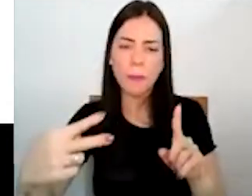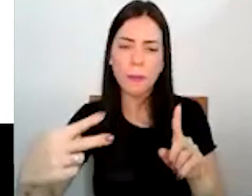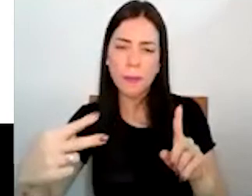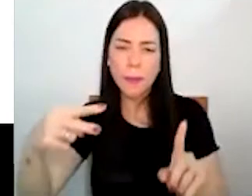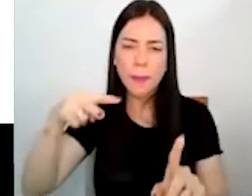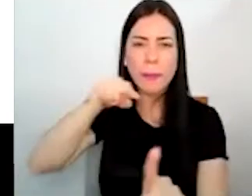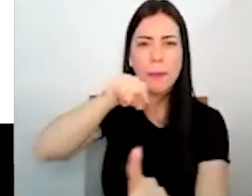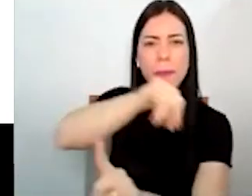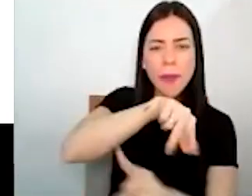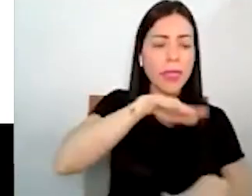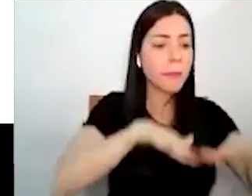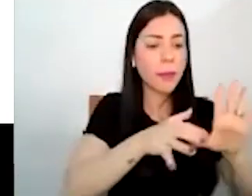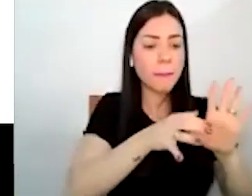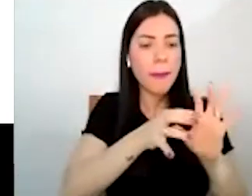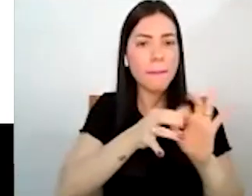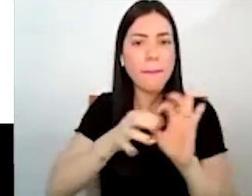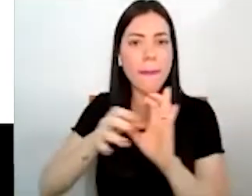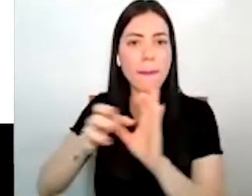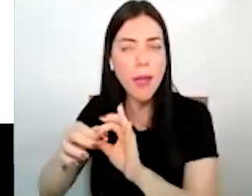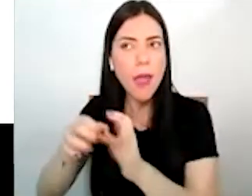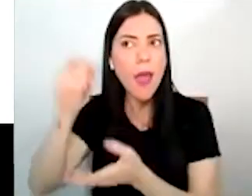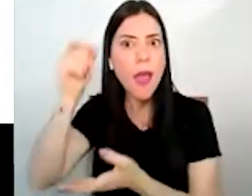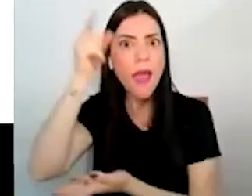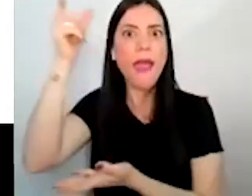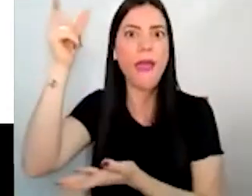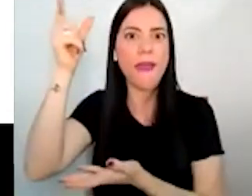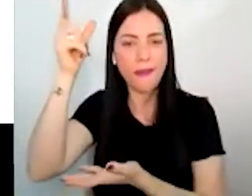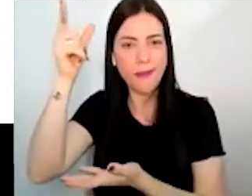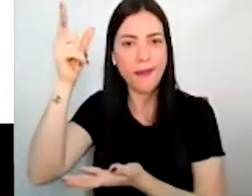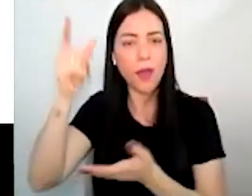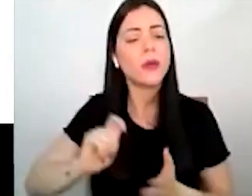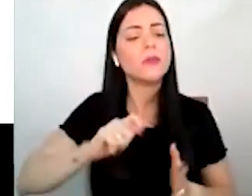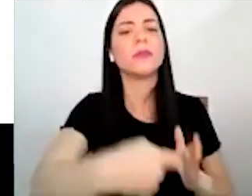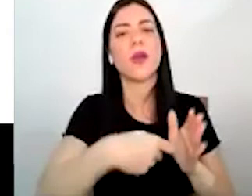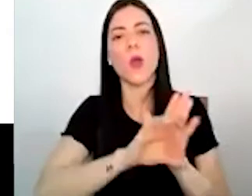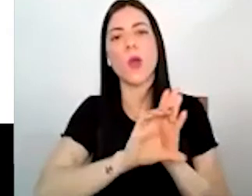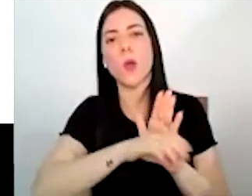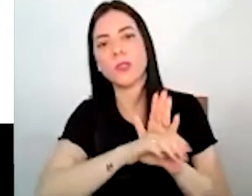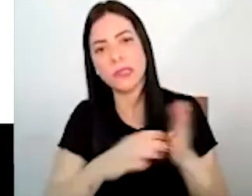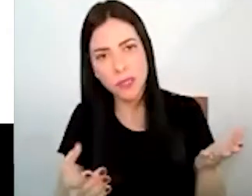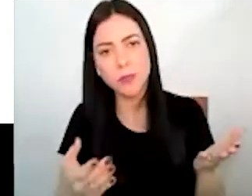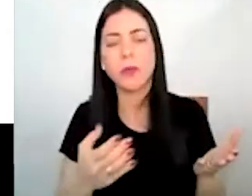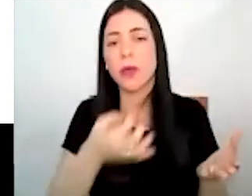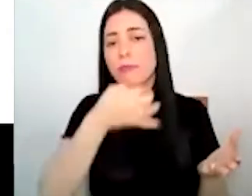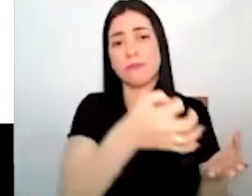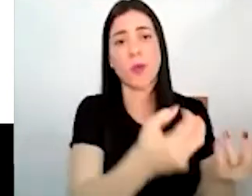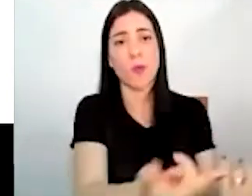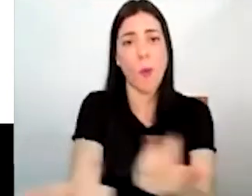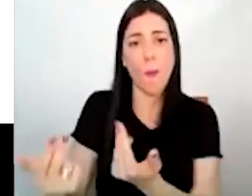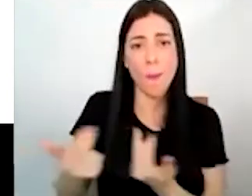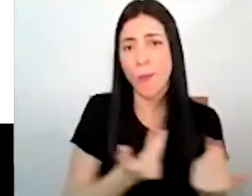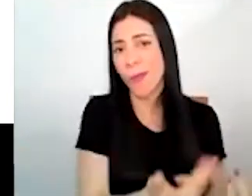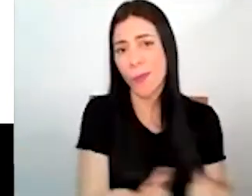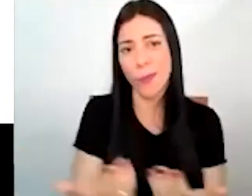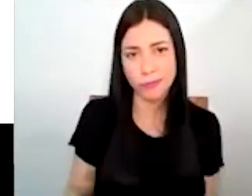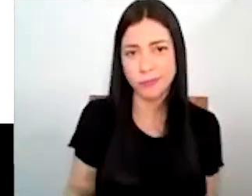ideias que vão gerar o que o conceito comum, se é que a gente pode dizer que a gente